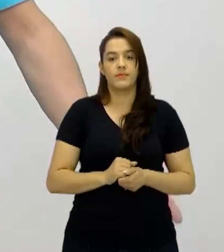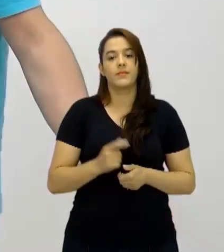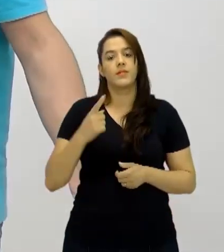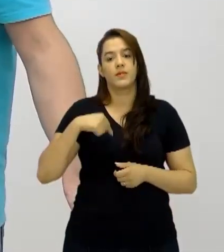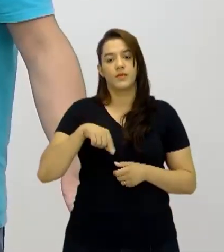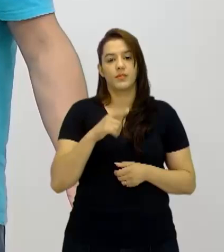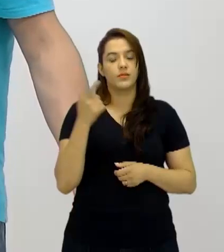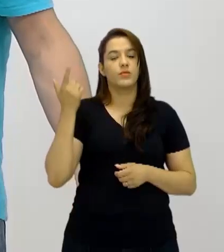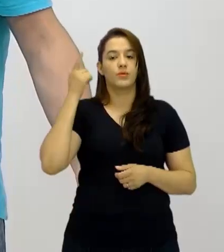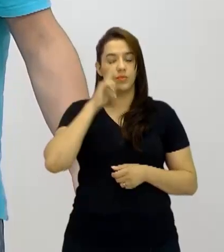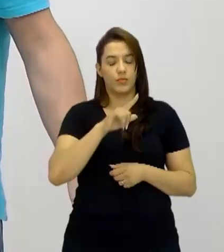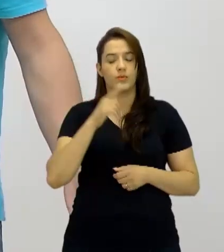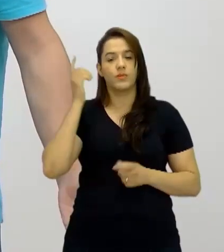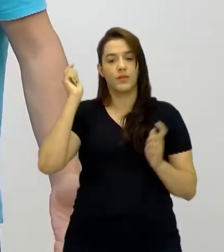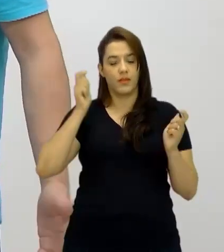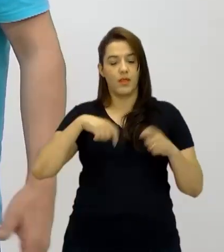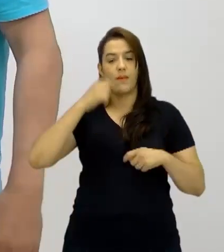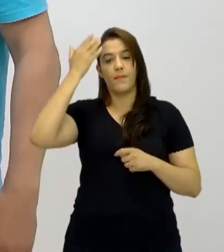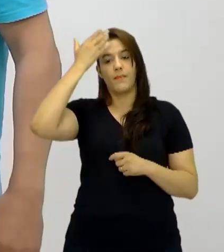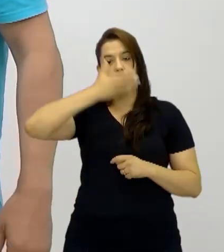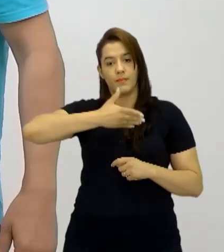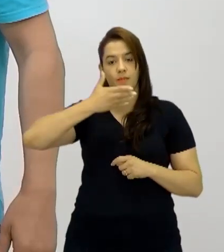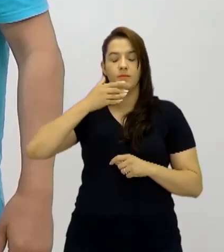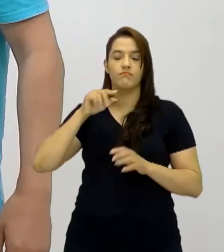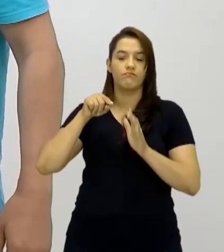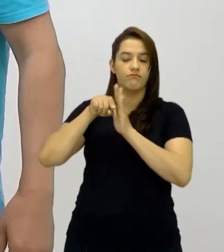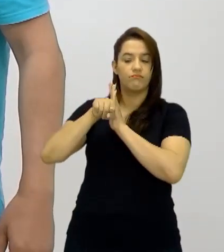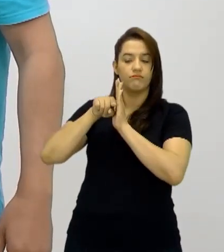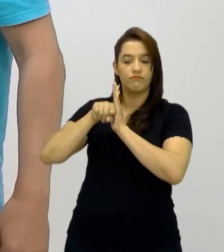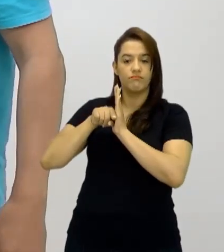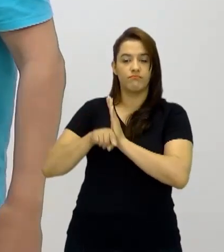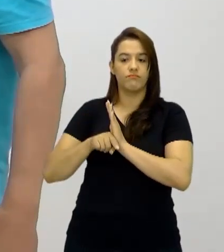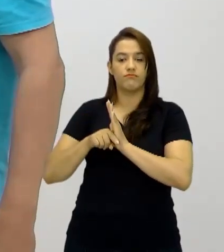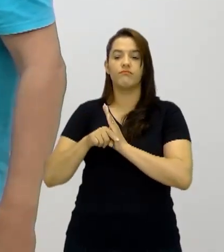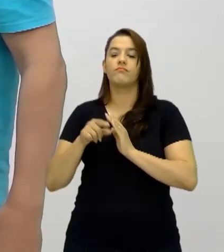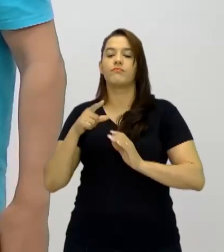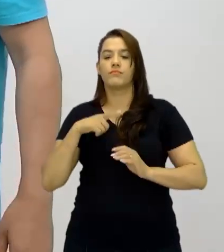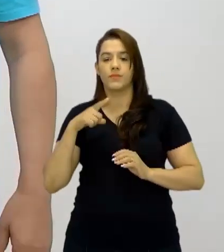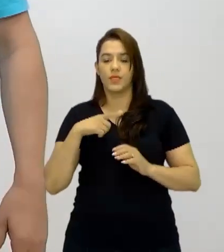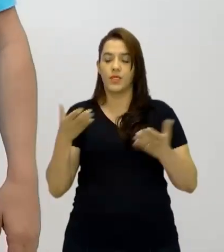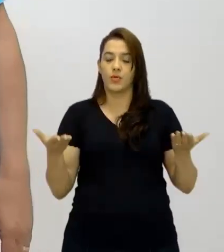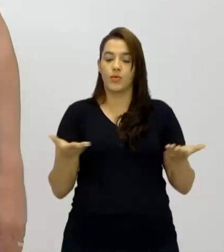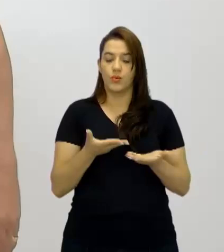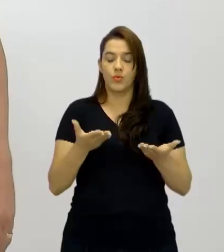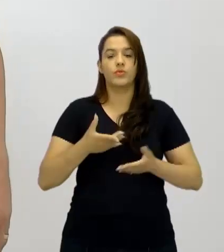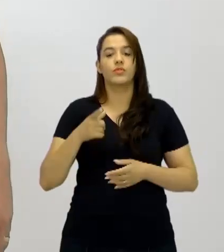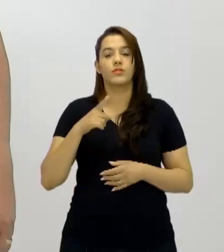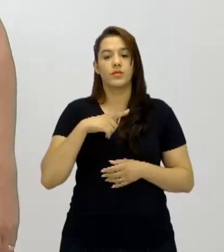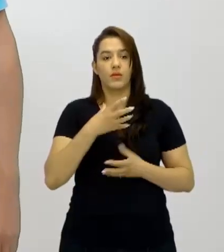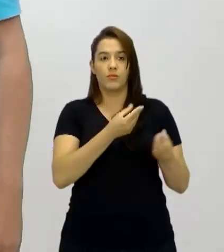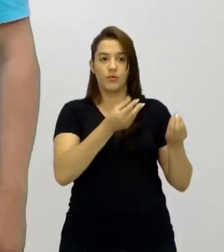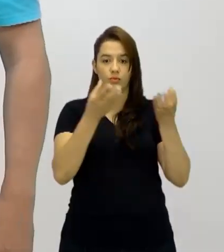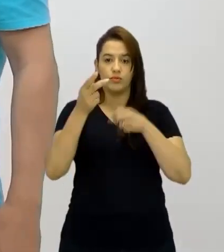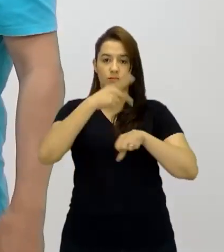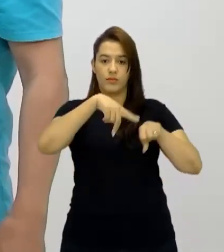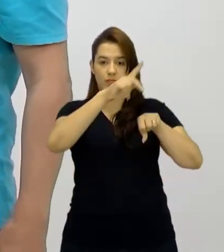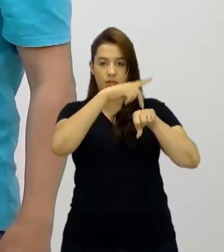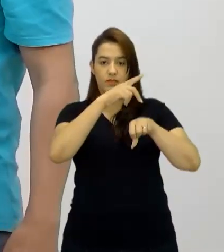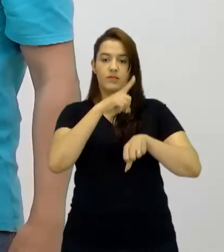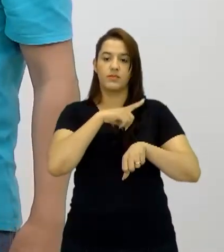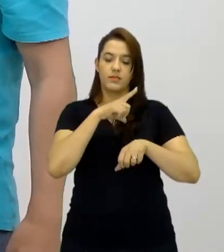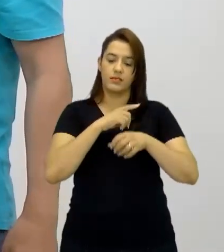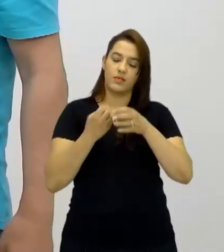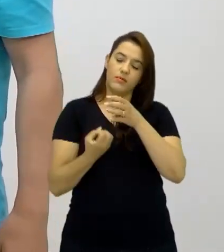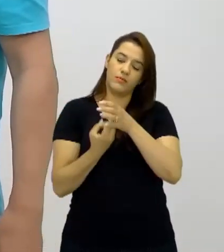consegue comprovar com observação superficial, né, Edgel? Que tem vulcões ainda que entram em erupção, alguns não